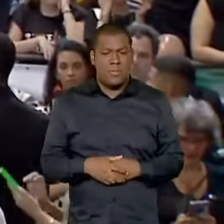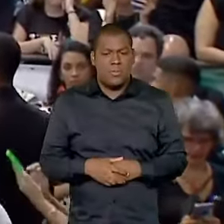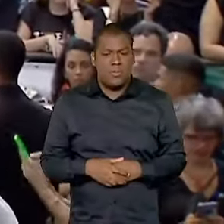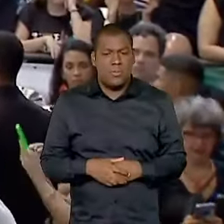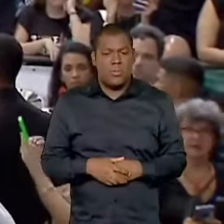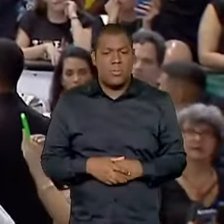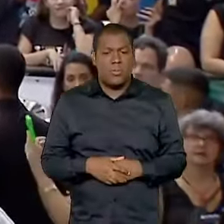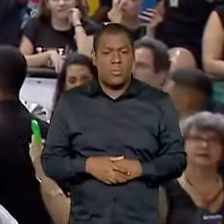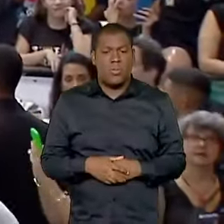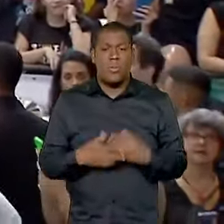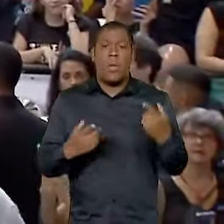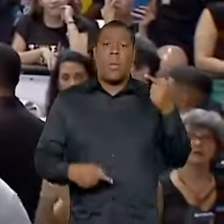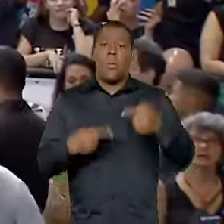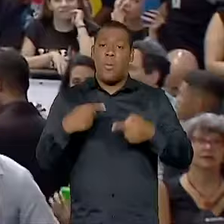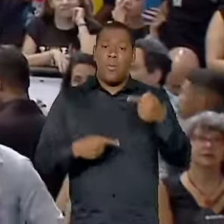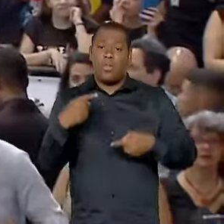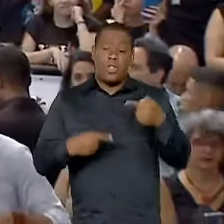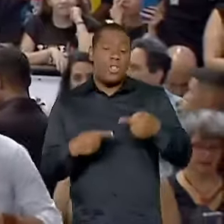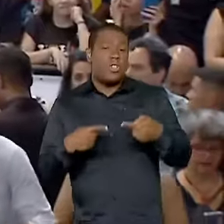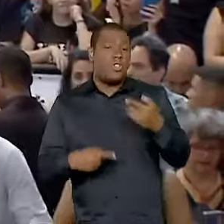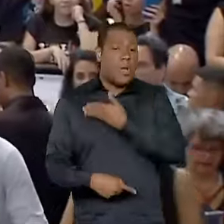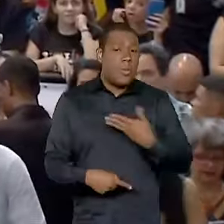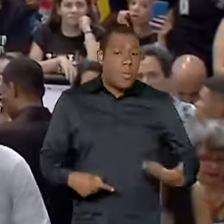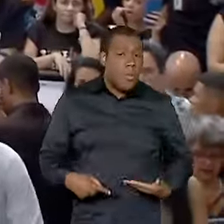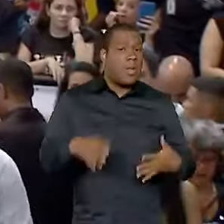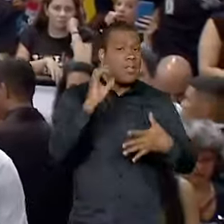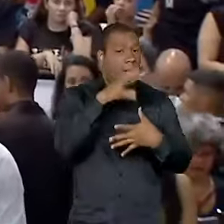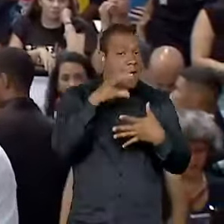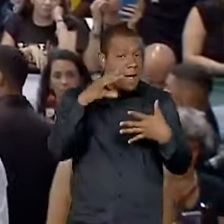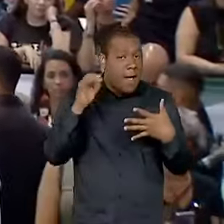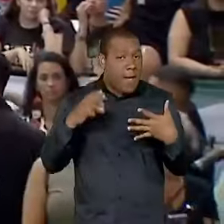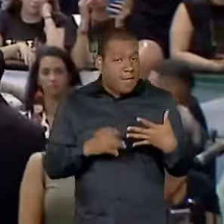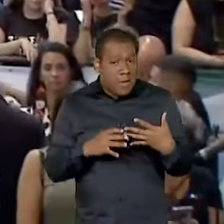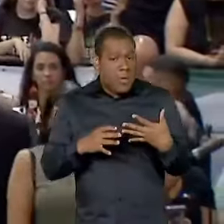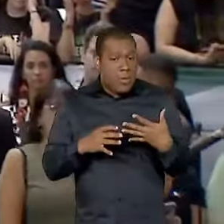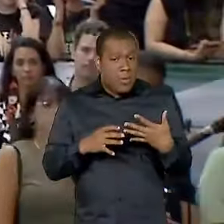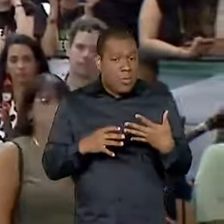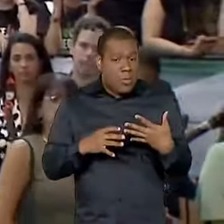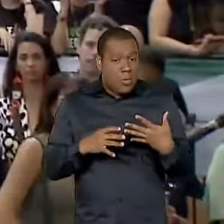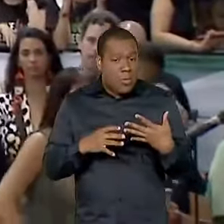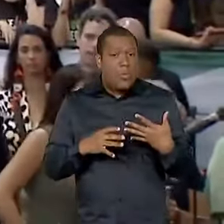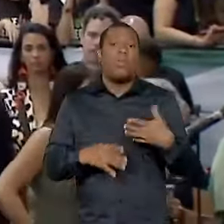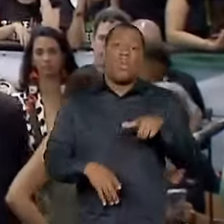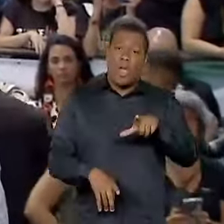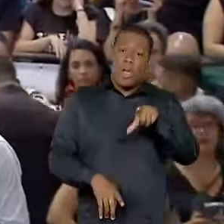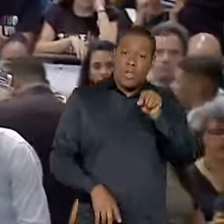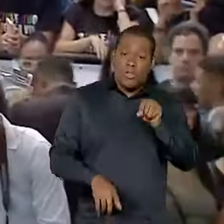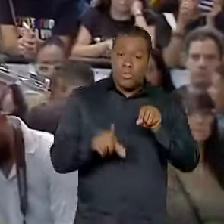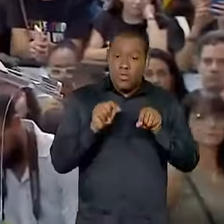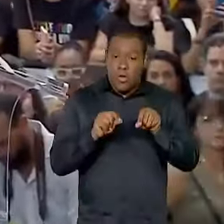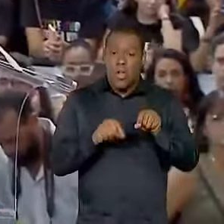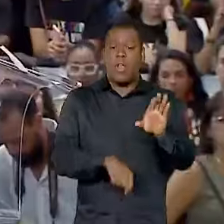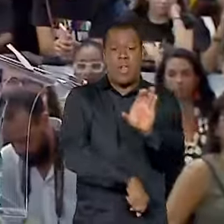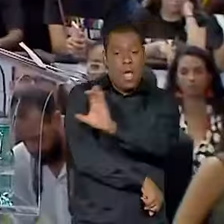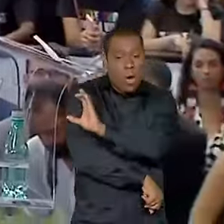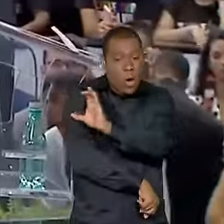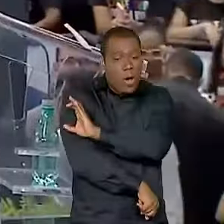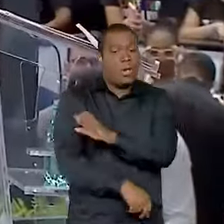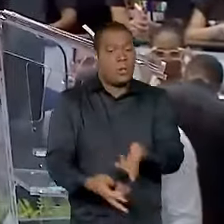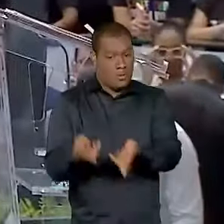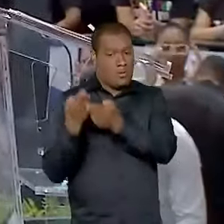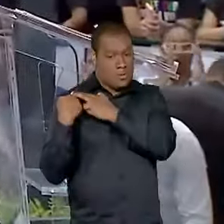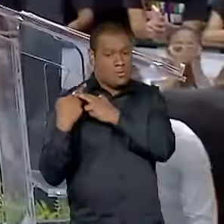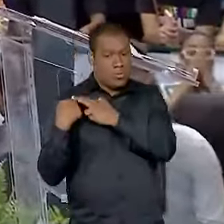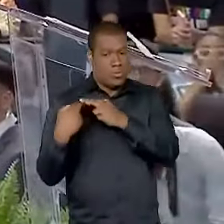conta de cada política, porque se tem muita gente tomando conta e não tem um coordenador para assumir a